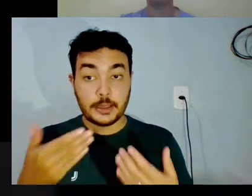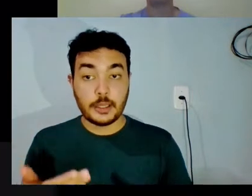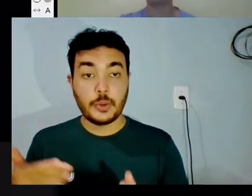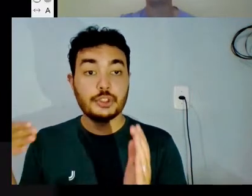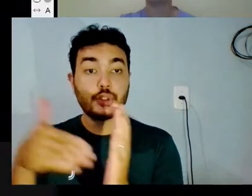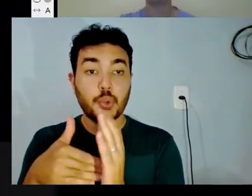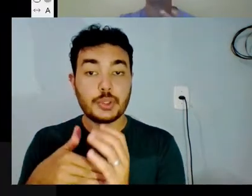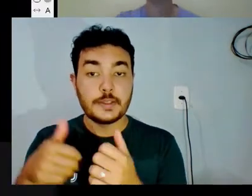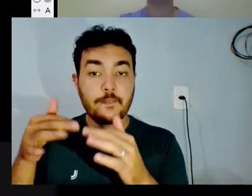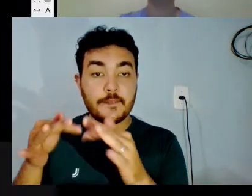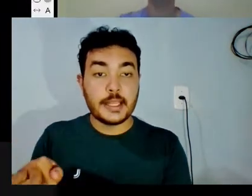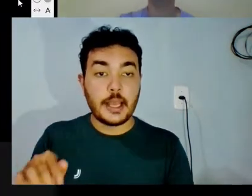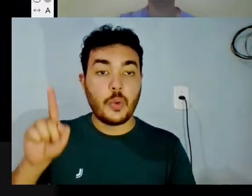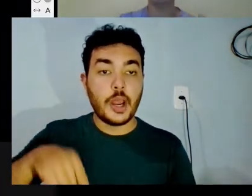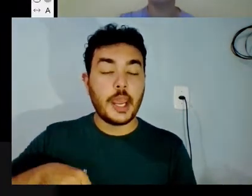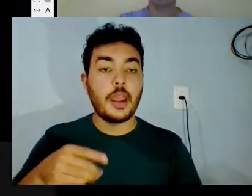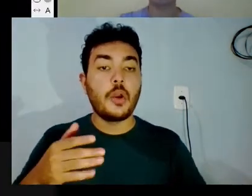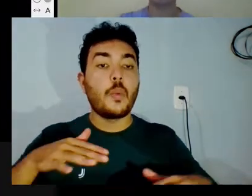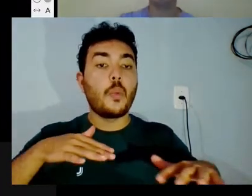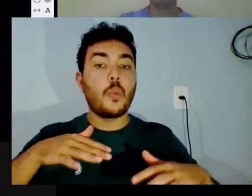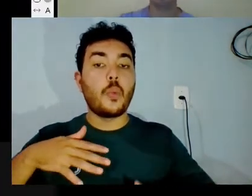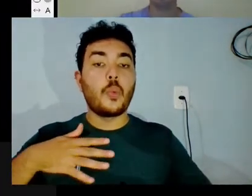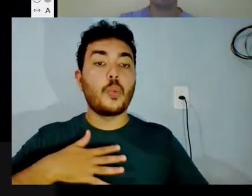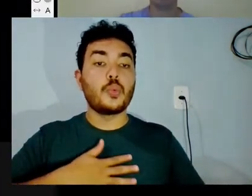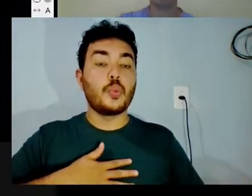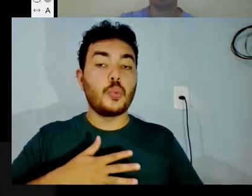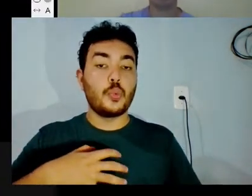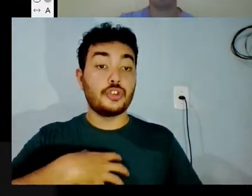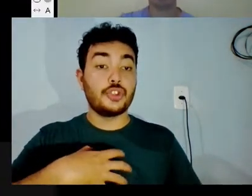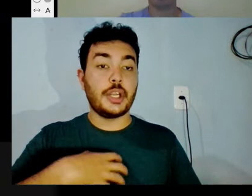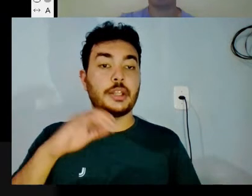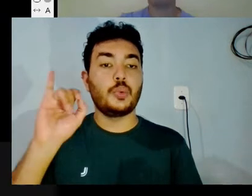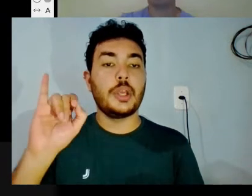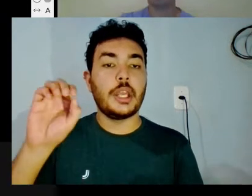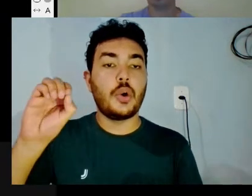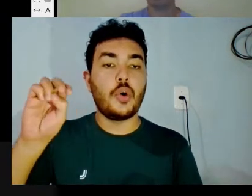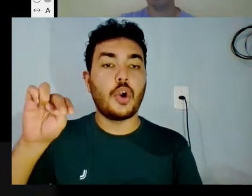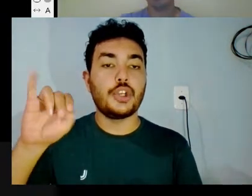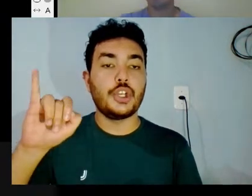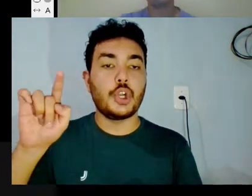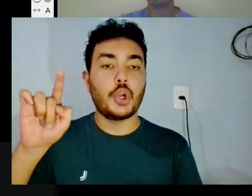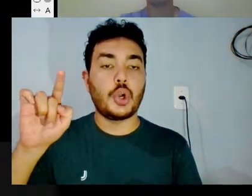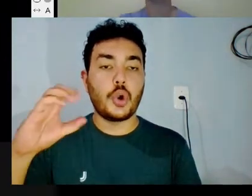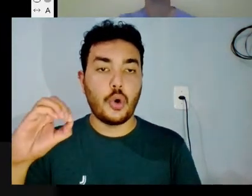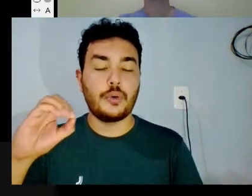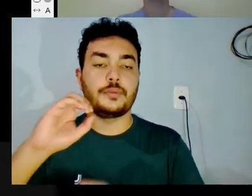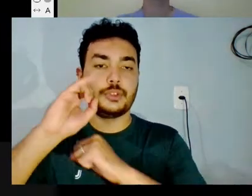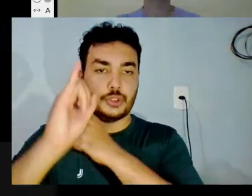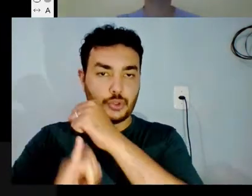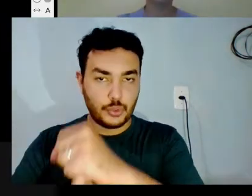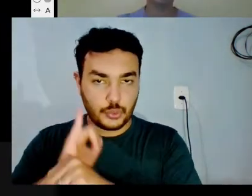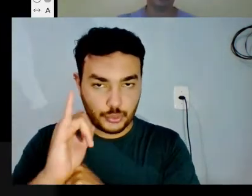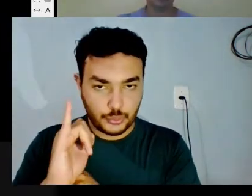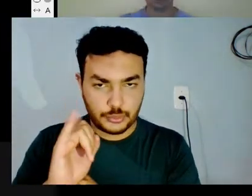estão associadas ao caráter iônico dessa ligação, mesmo que ela seja molecular, mesmo que ela seja covalente, tá bom? Por que elas estão associadas